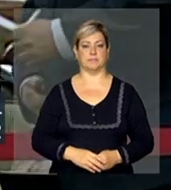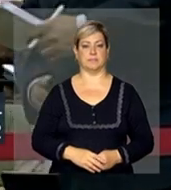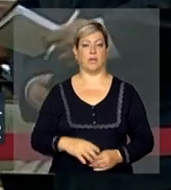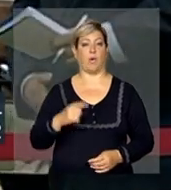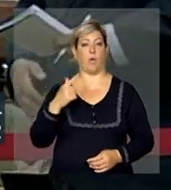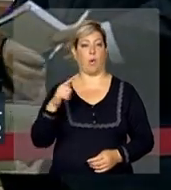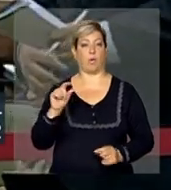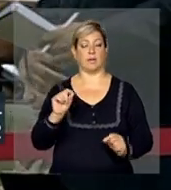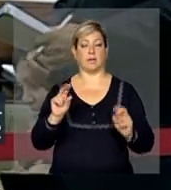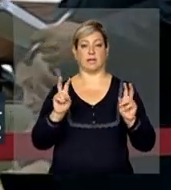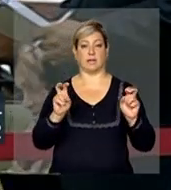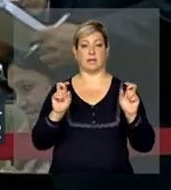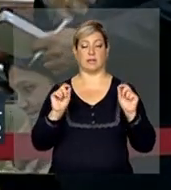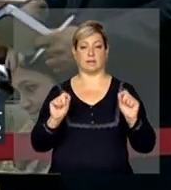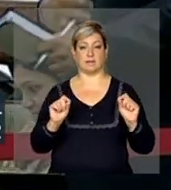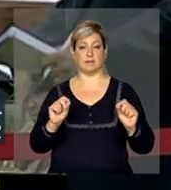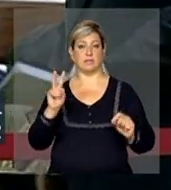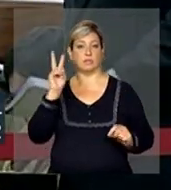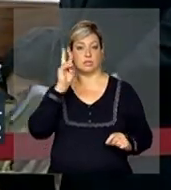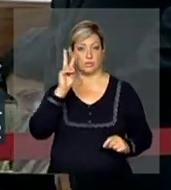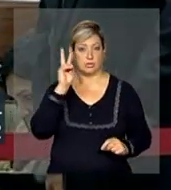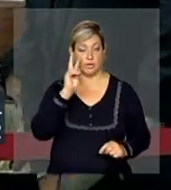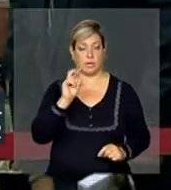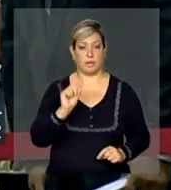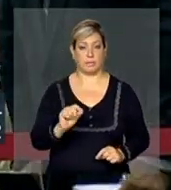Outra questão é sobre